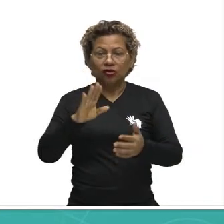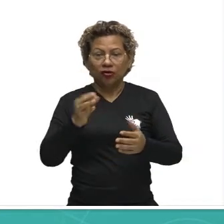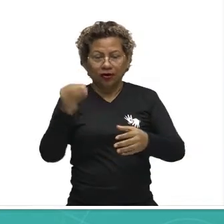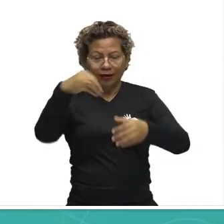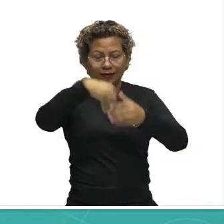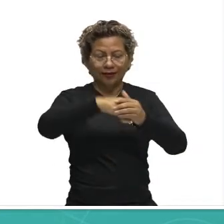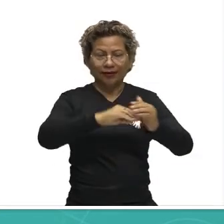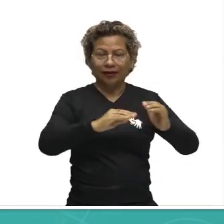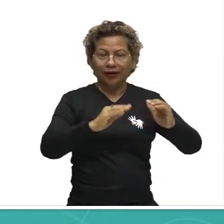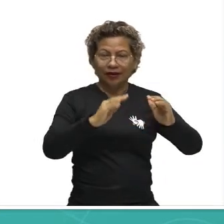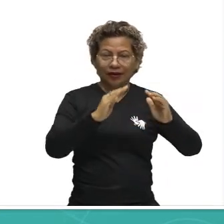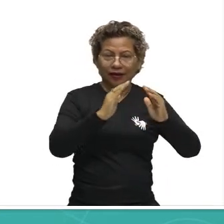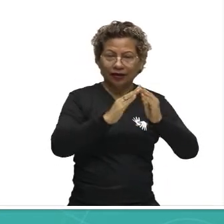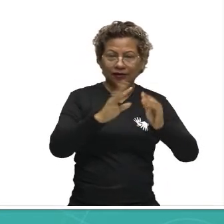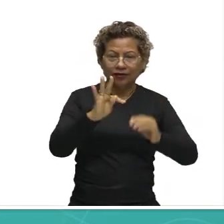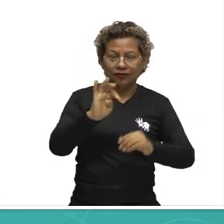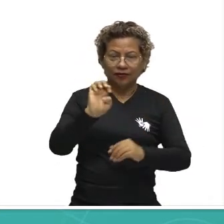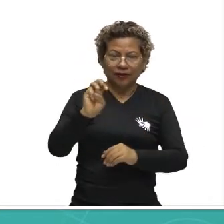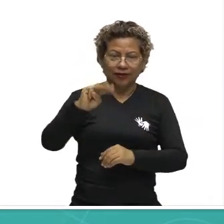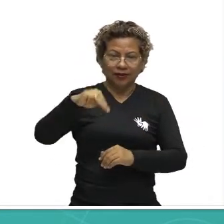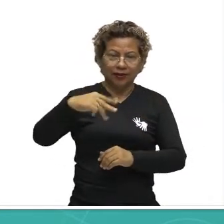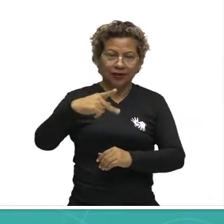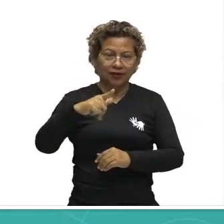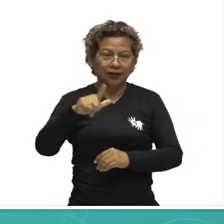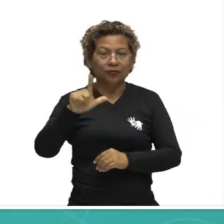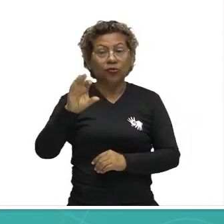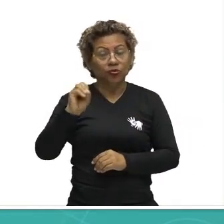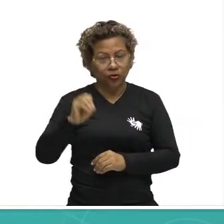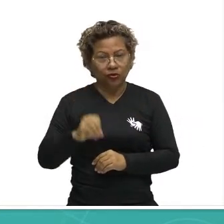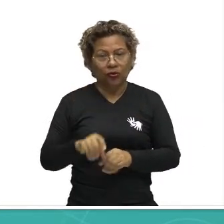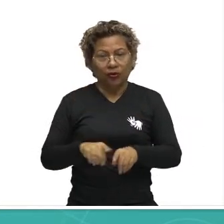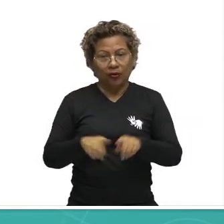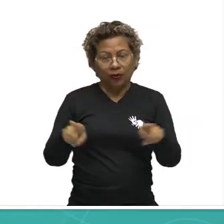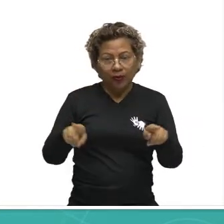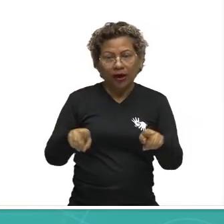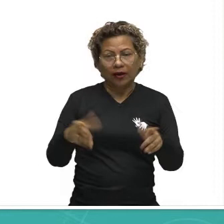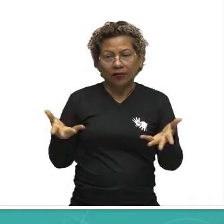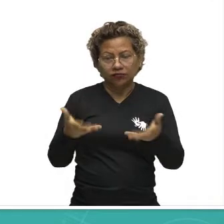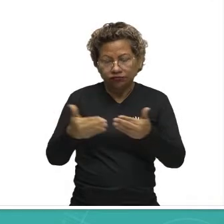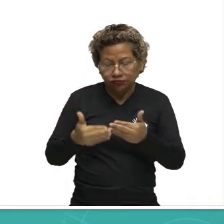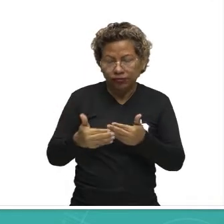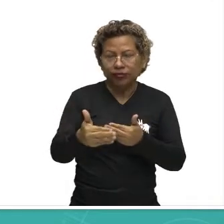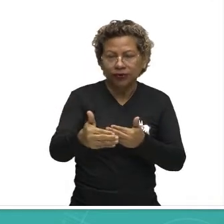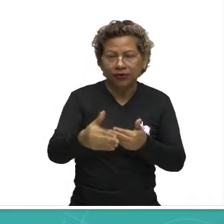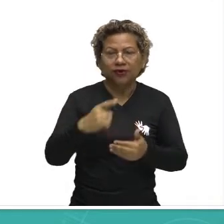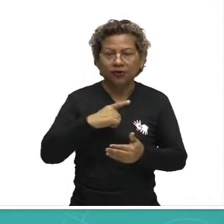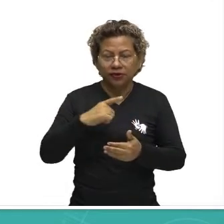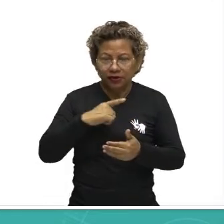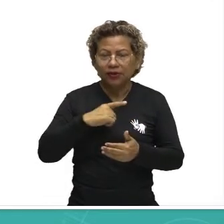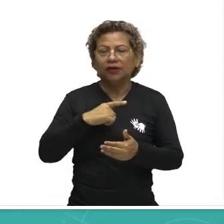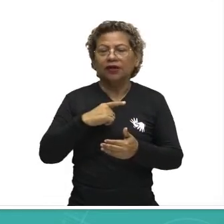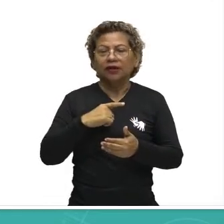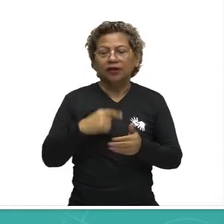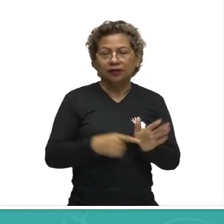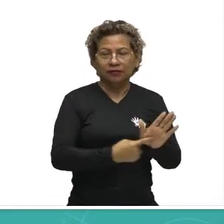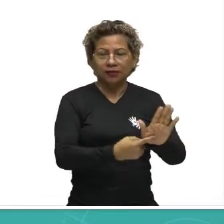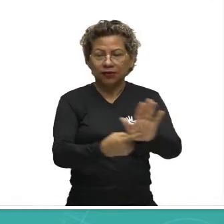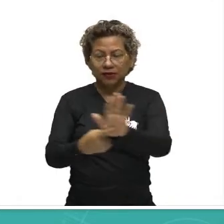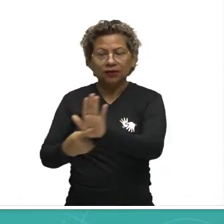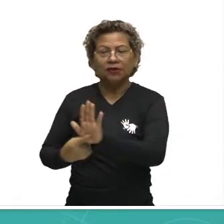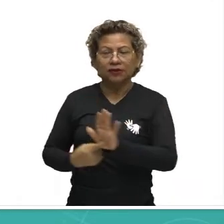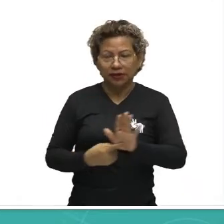depois passou a ser comum em festividades e eventos públicos. Os movimentos realizados pelas